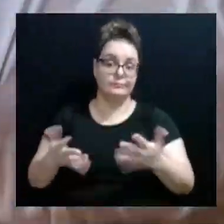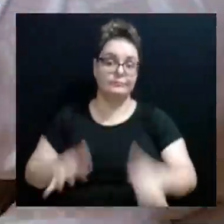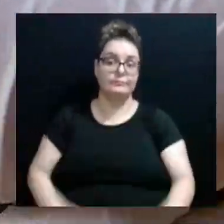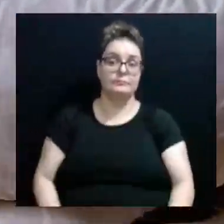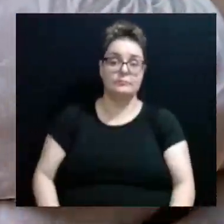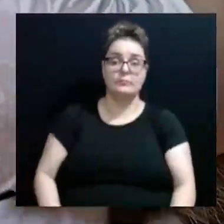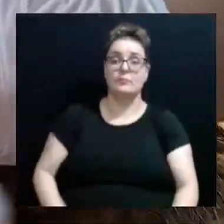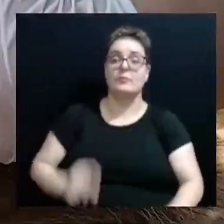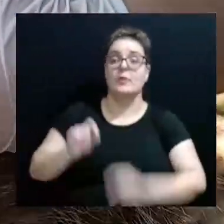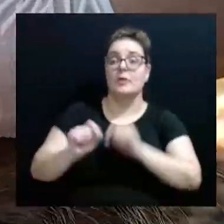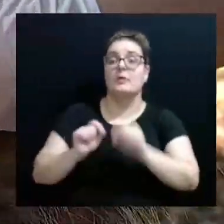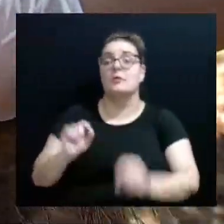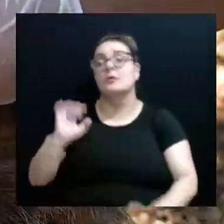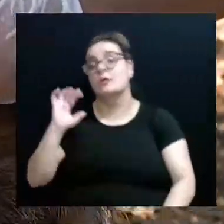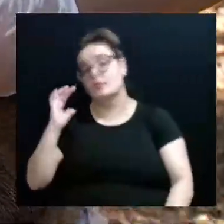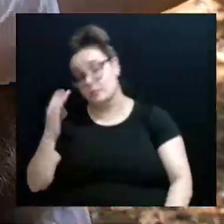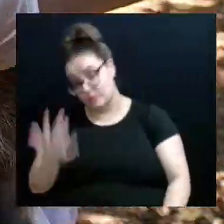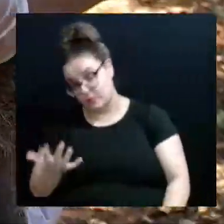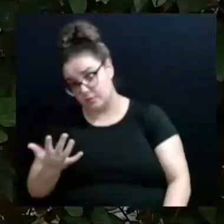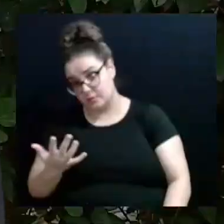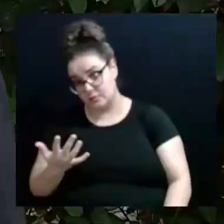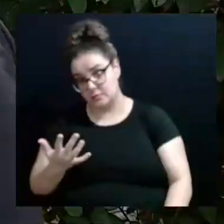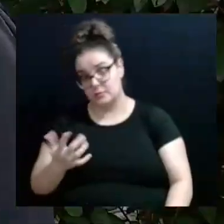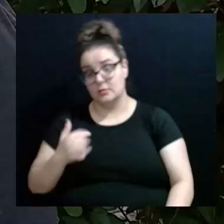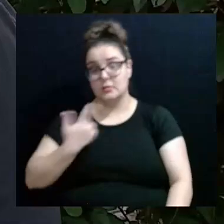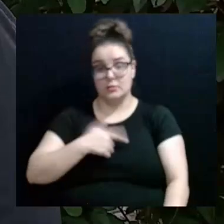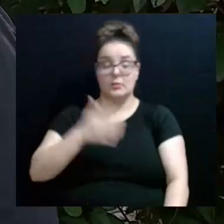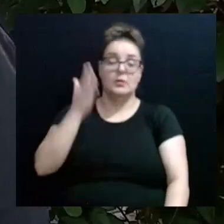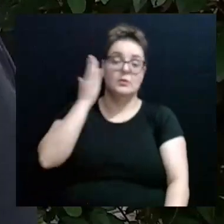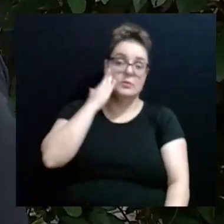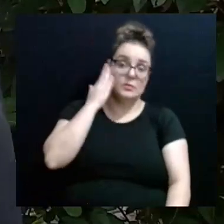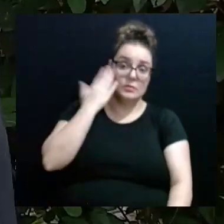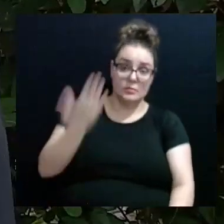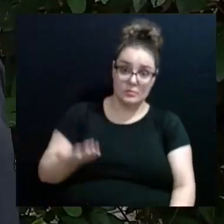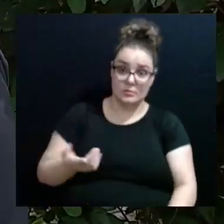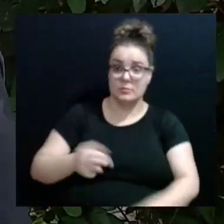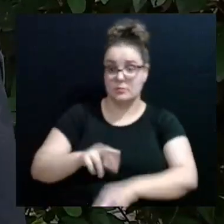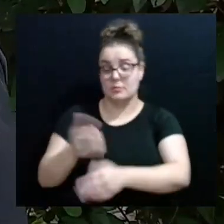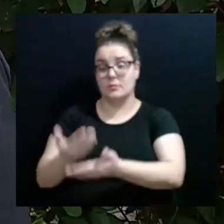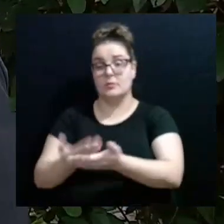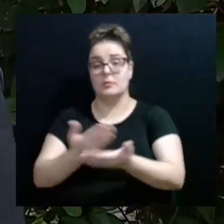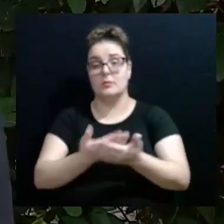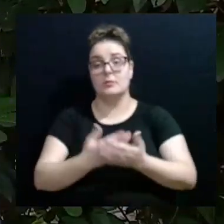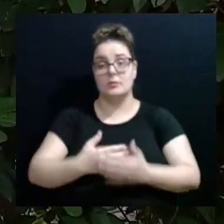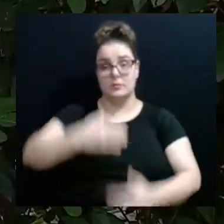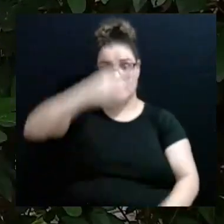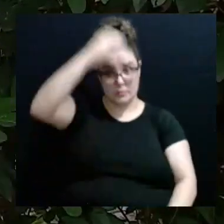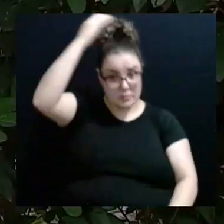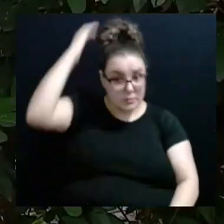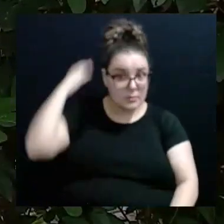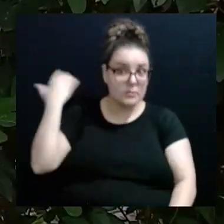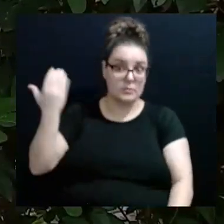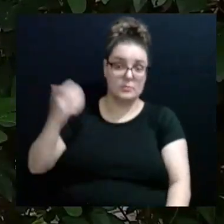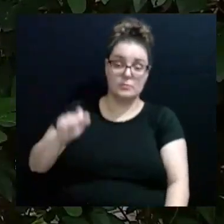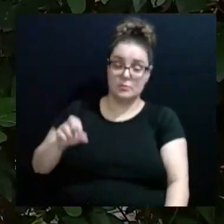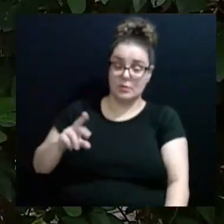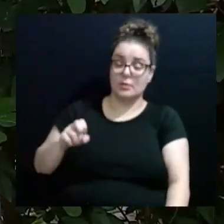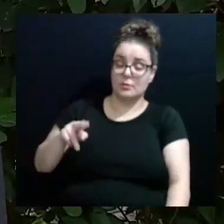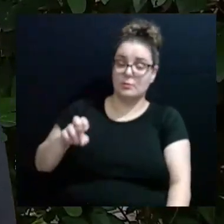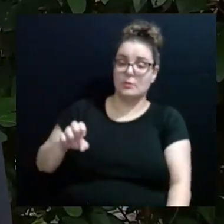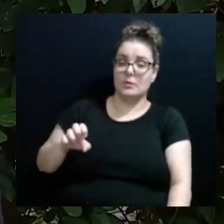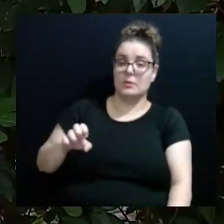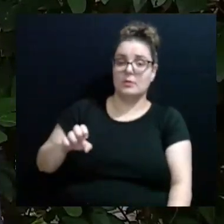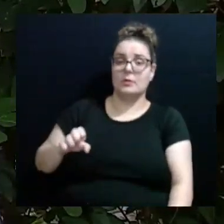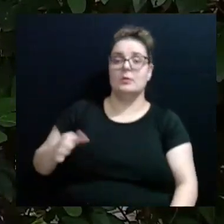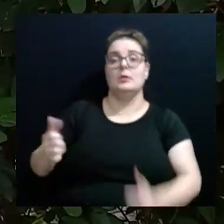acontece? A gente sabe, existem vários estudos, tá, sobre os saruês, que também é outra coisa interessante. Perto de outros mamíferos